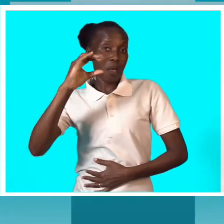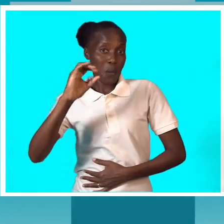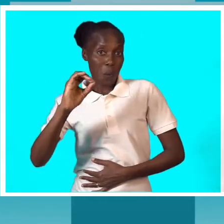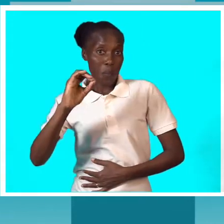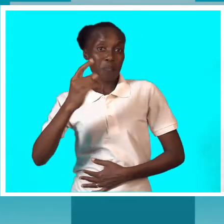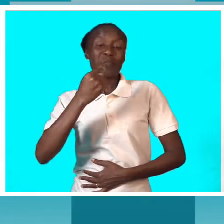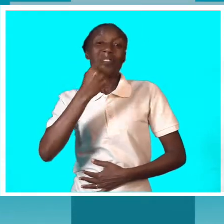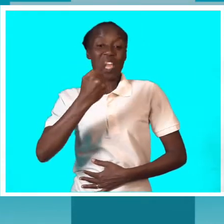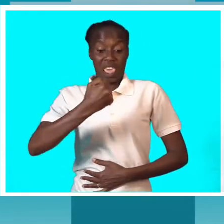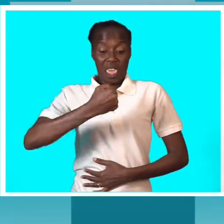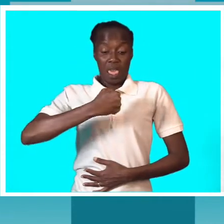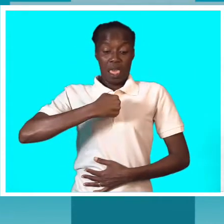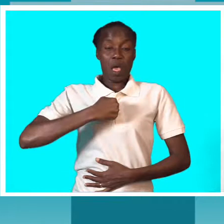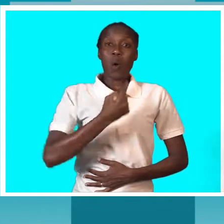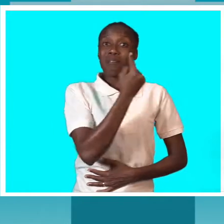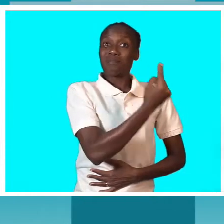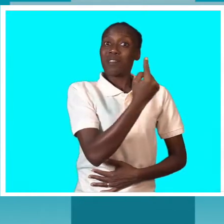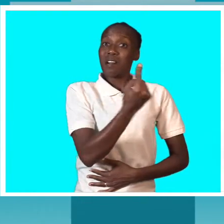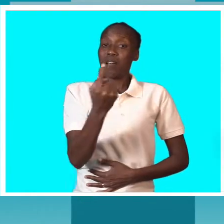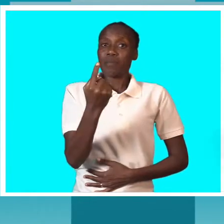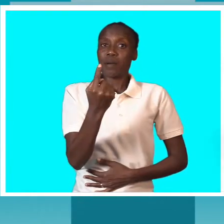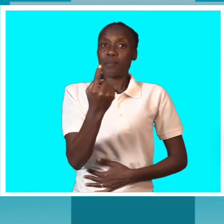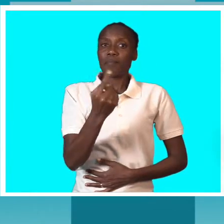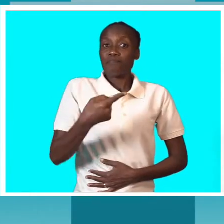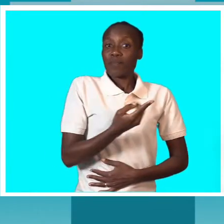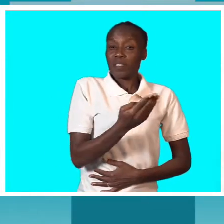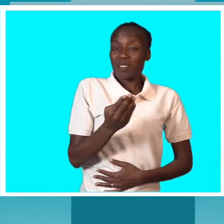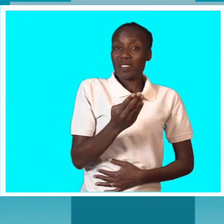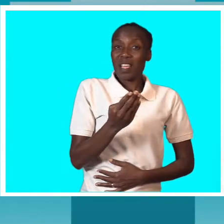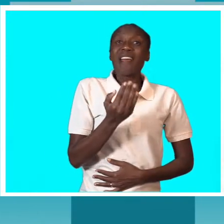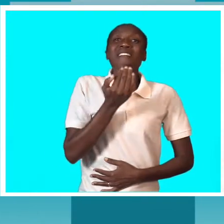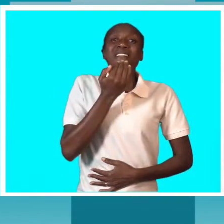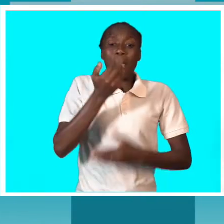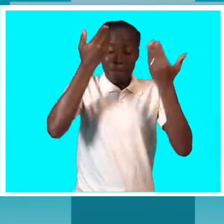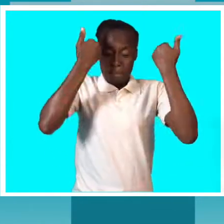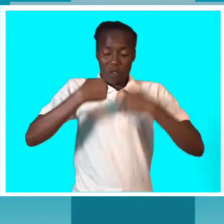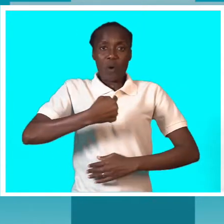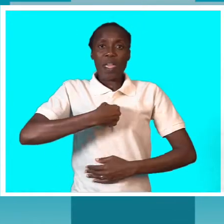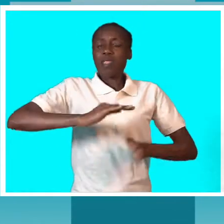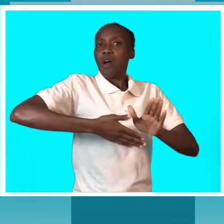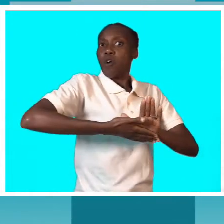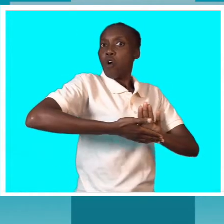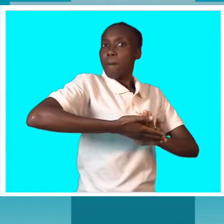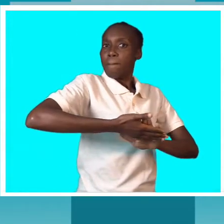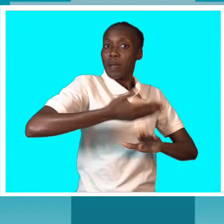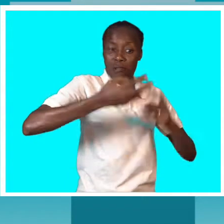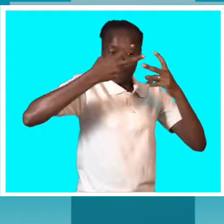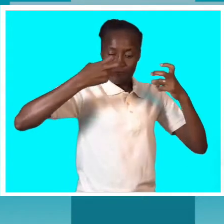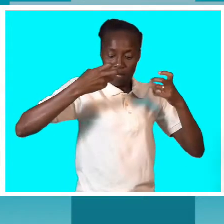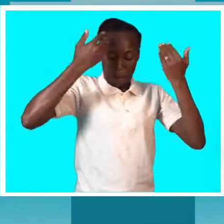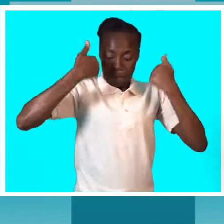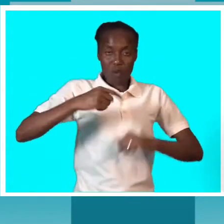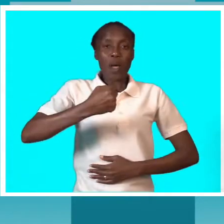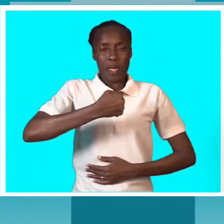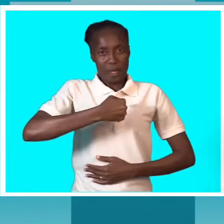sou eu? E aí entramos na questão da personalidade do indivíduo. Mas também é preciso saber que nesta